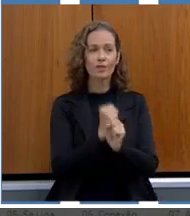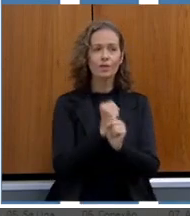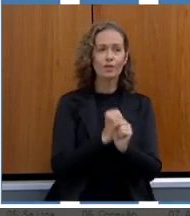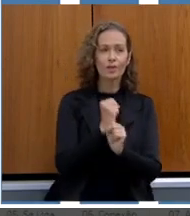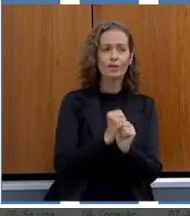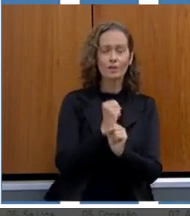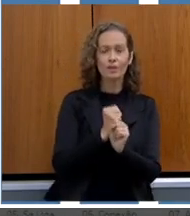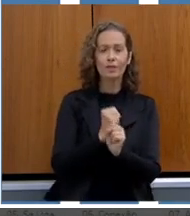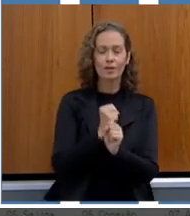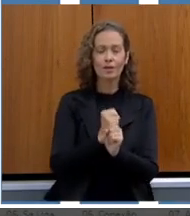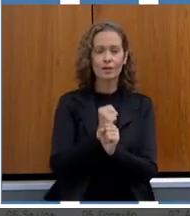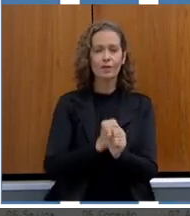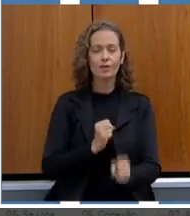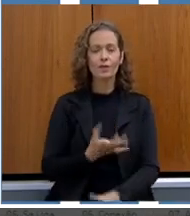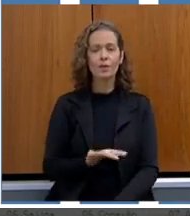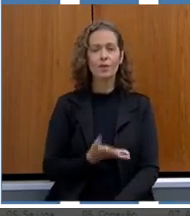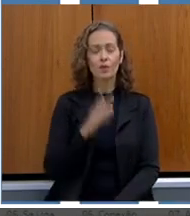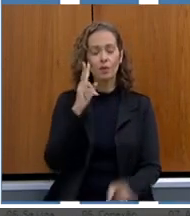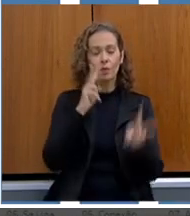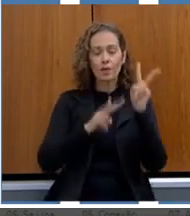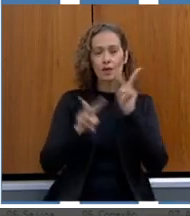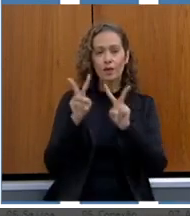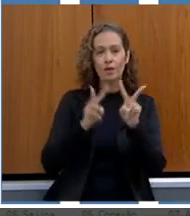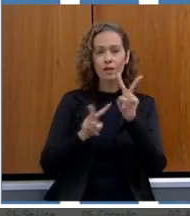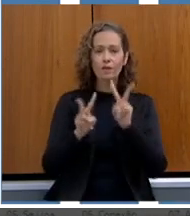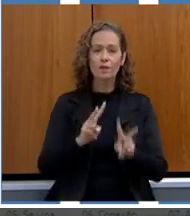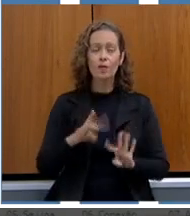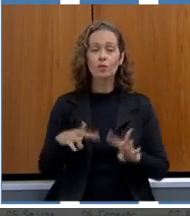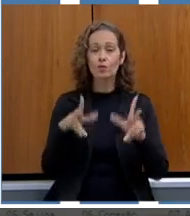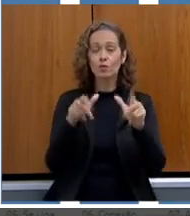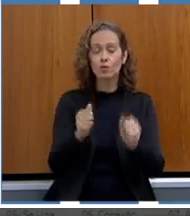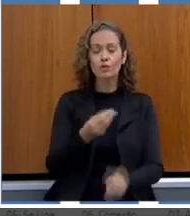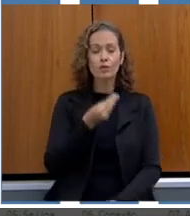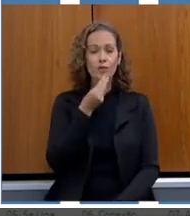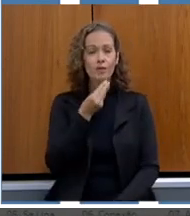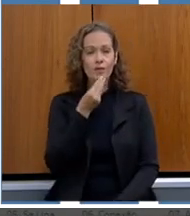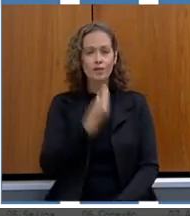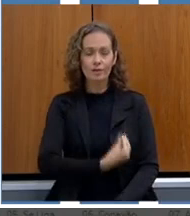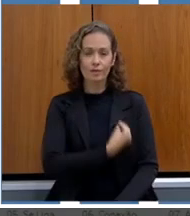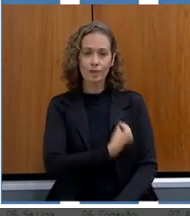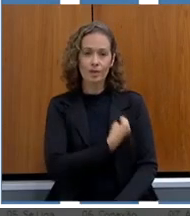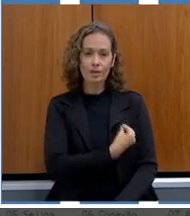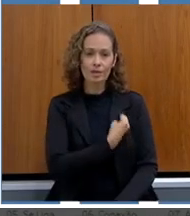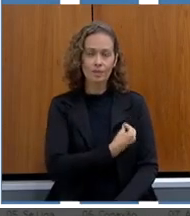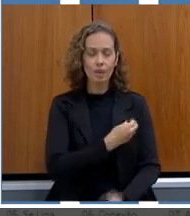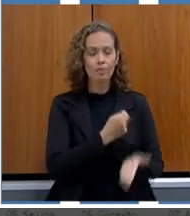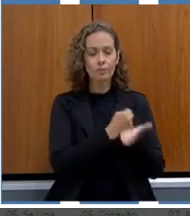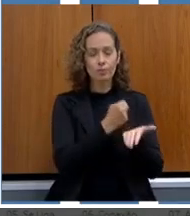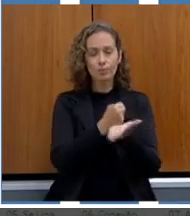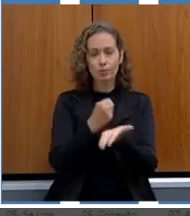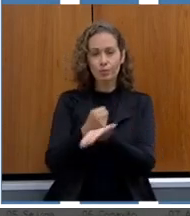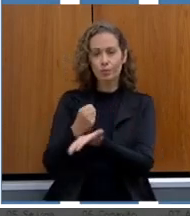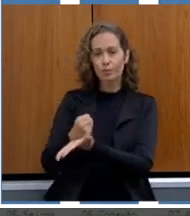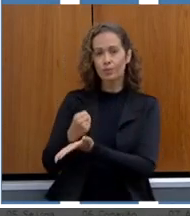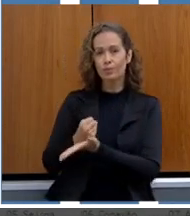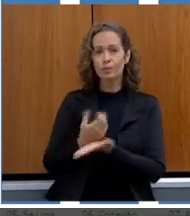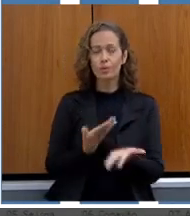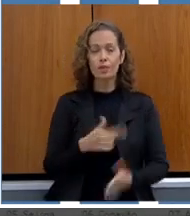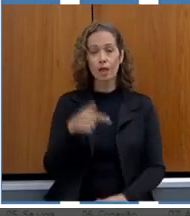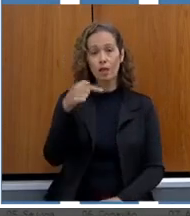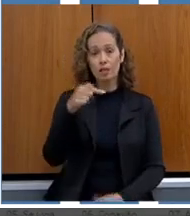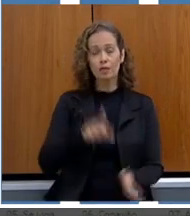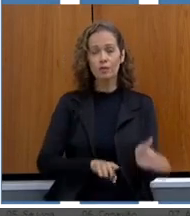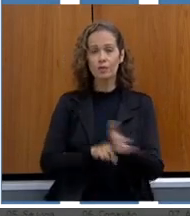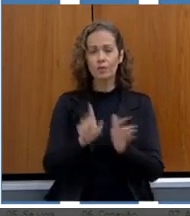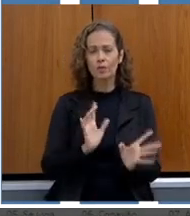para ouvir todos aqueles que poderiam que teria um desejo de participar né em contribuições em relação a essas sete